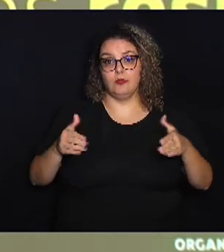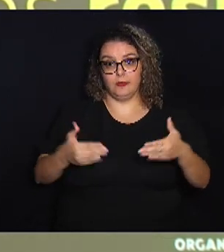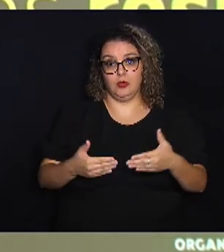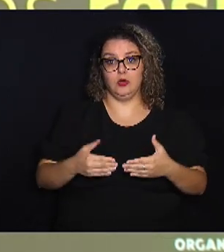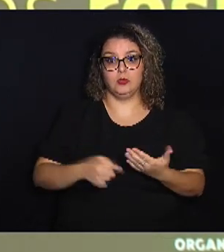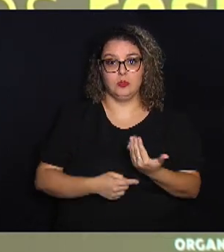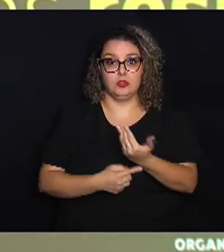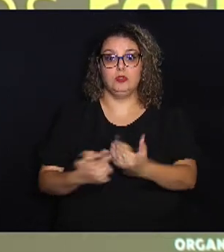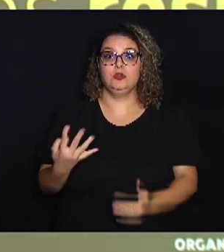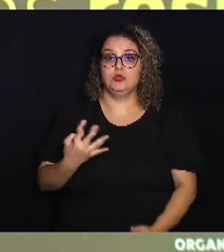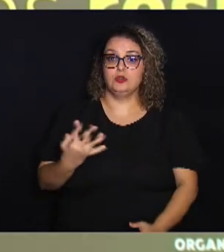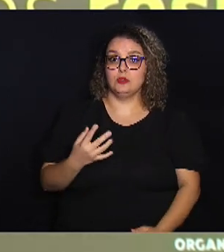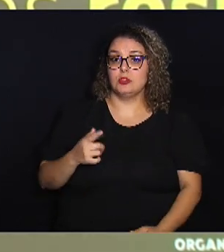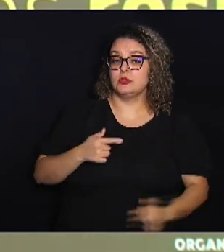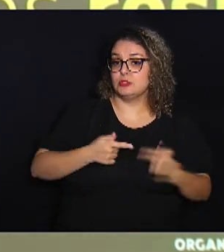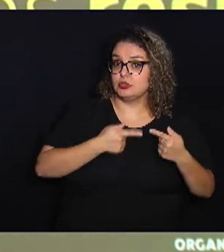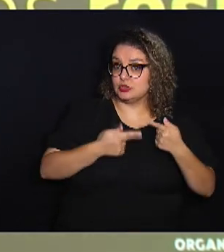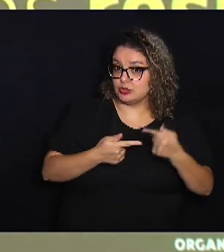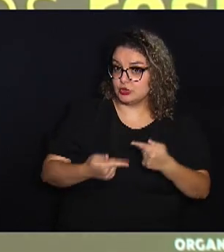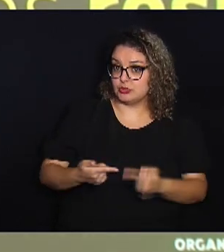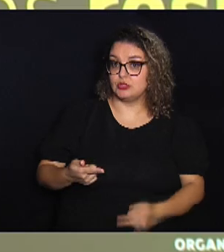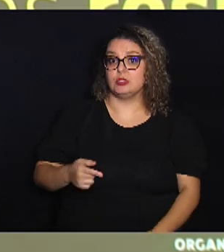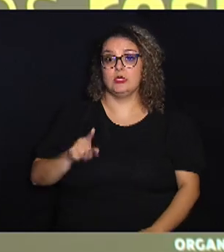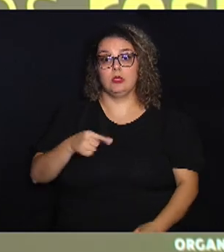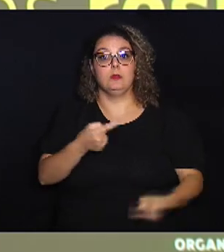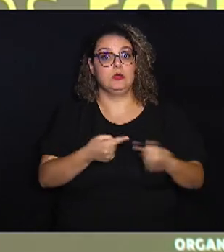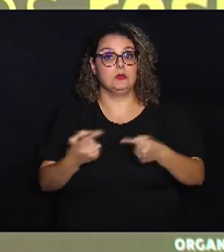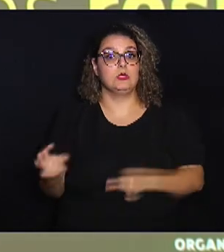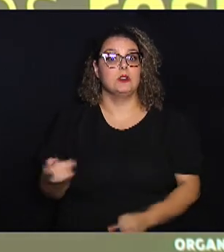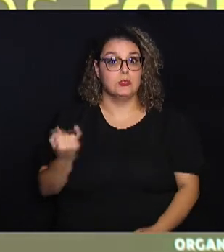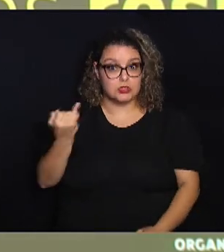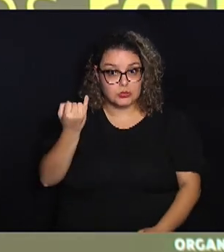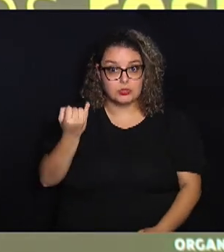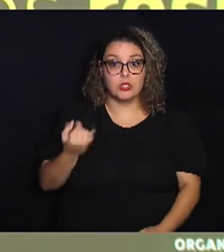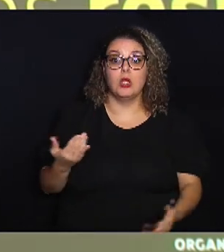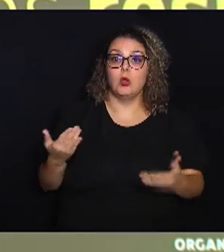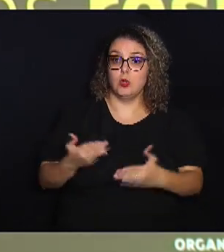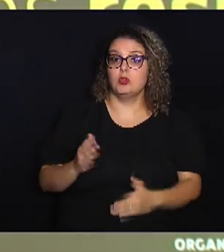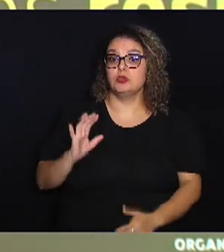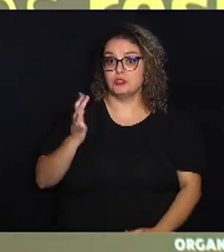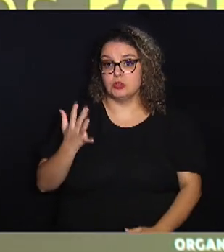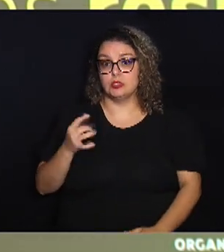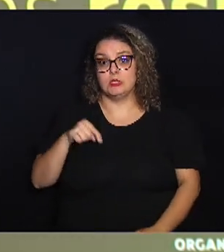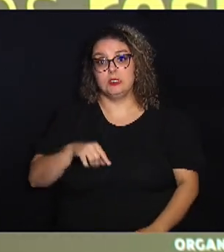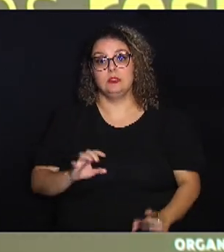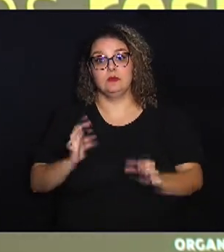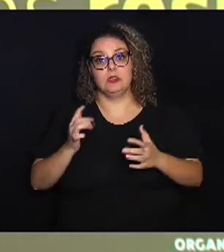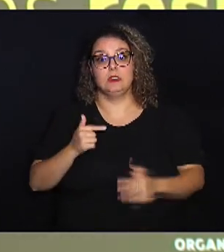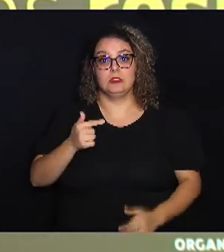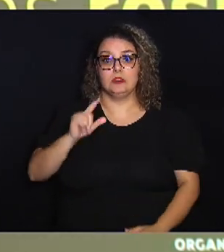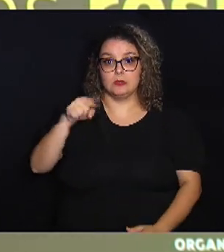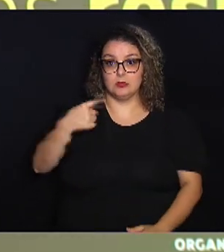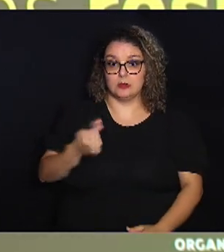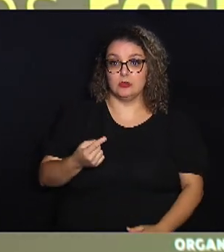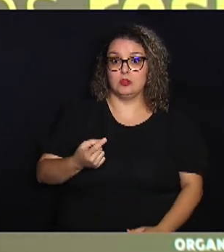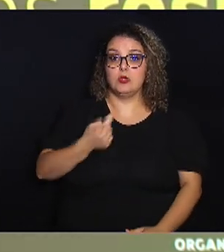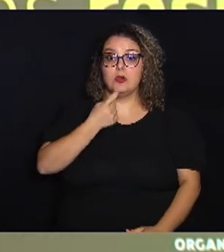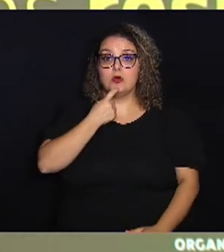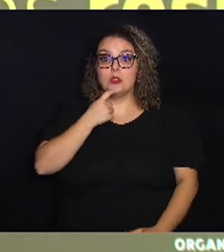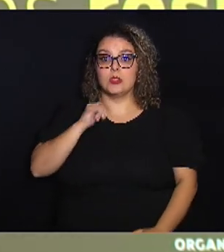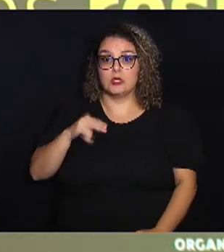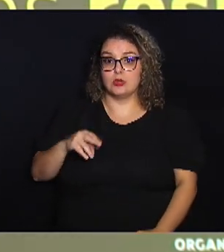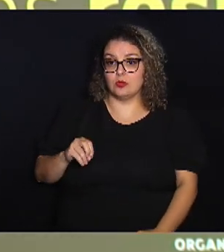quarta geração, que é uma discussão muito importante também. Hoje acontece esse evento aqui. Na semana que vem acontece o Campinas